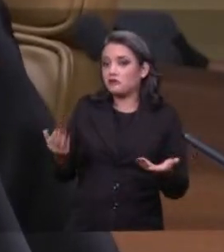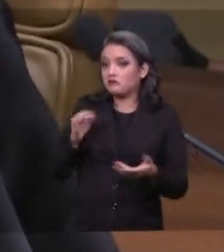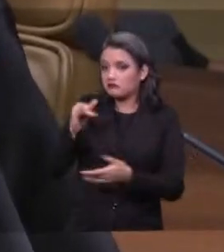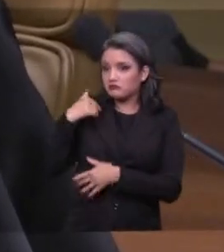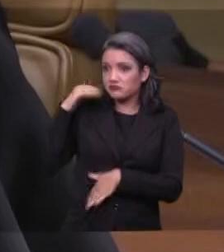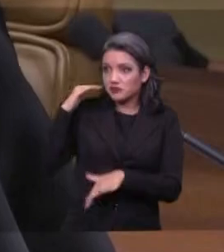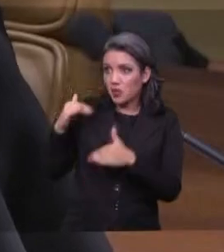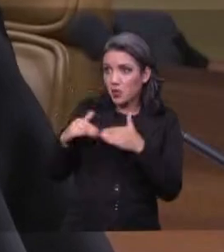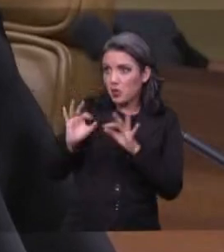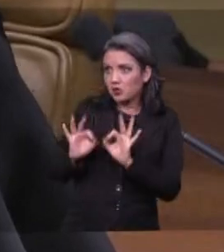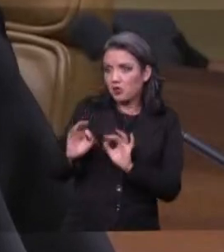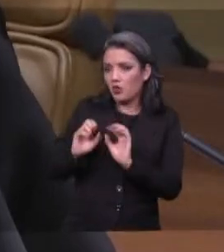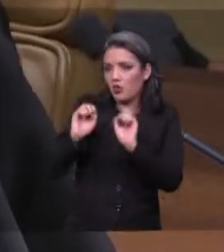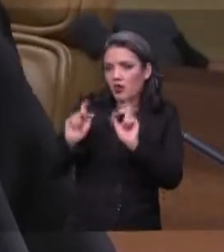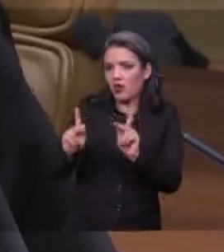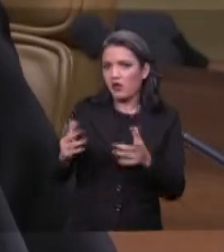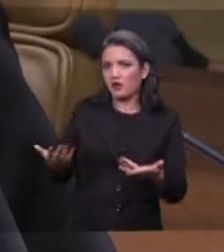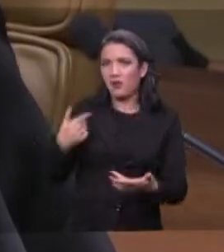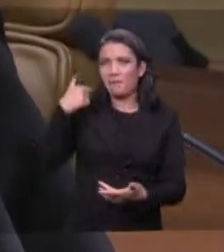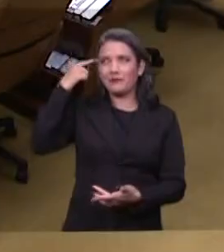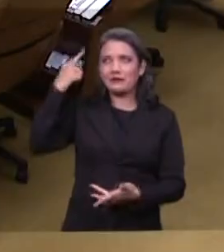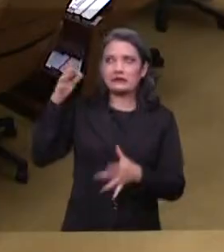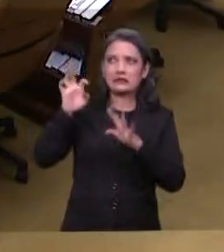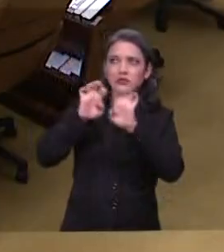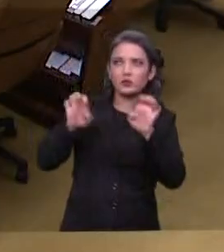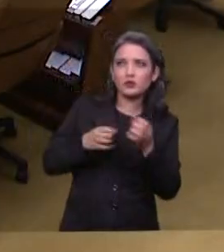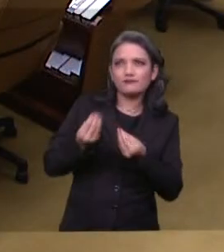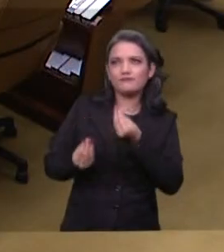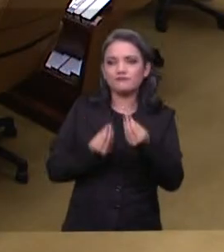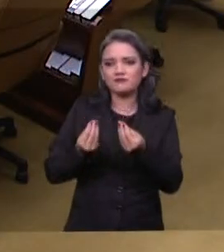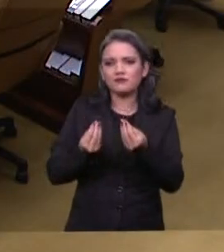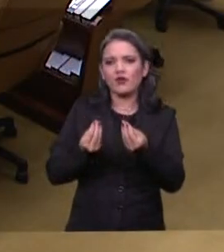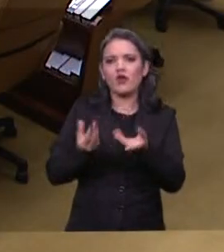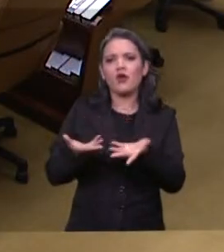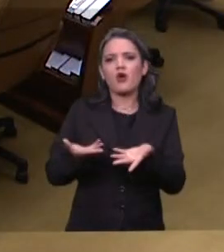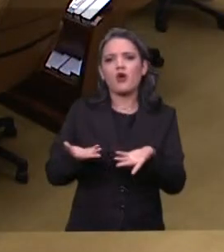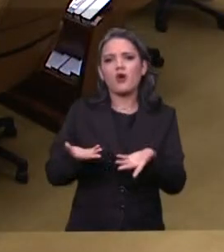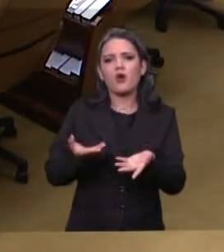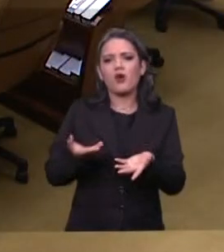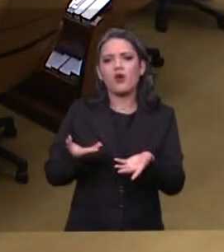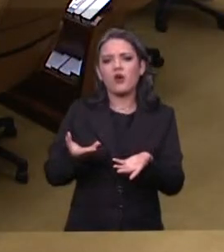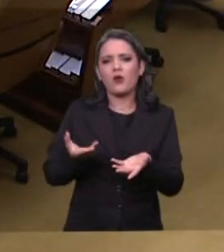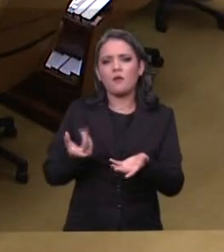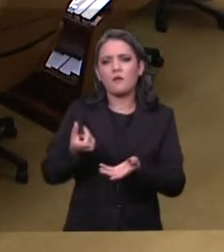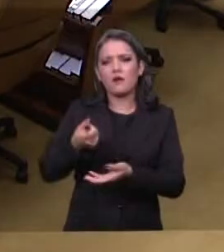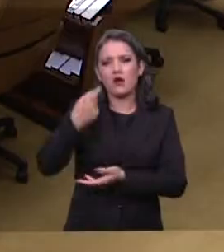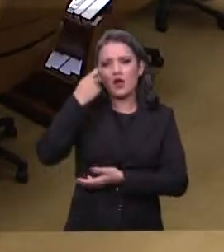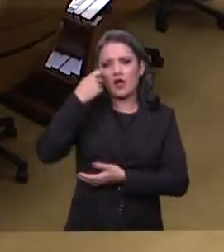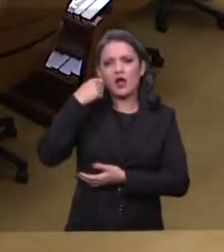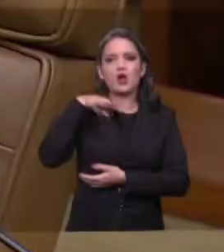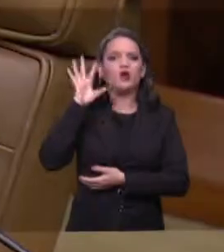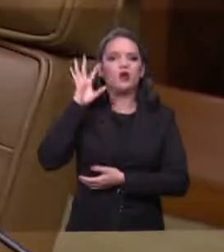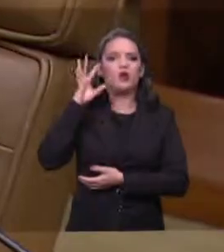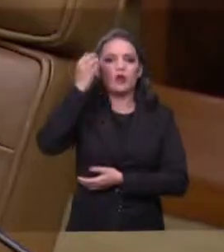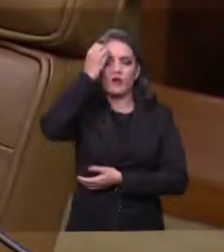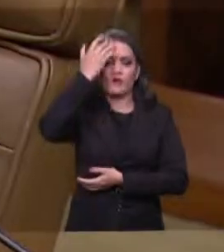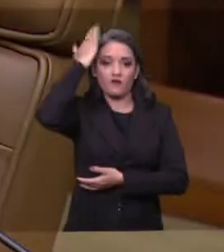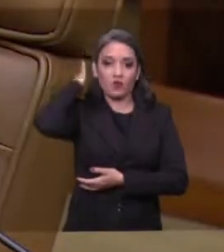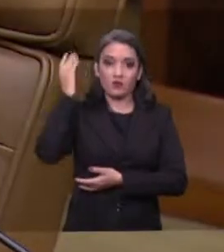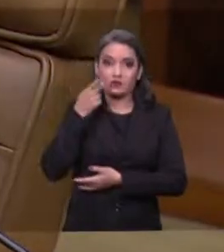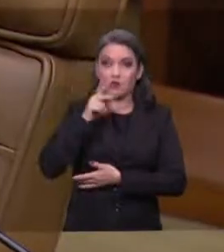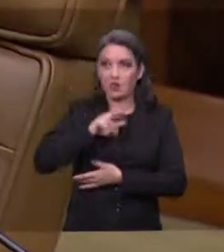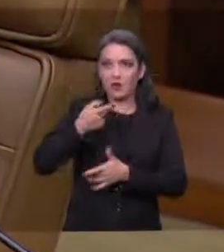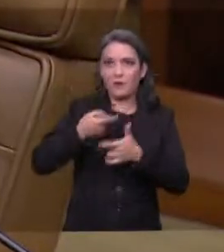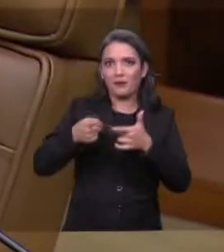de estrutura mesmo. Não, fazendo de forma regionalizada, não há... Eu acho que o problema não é nem um problema prático, é um